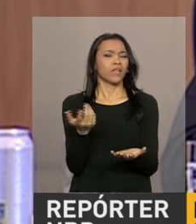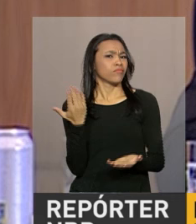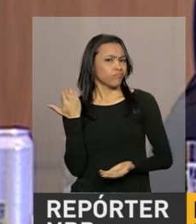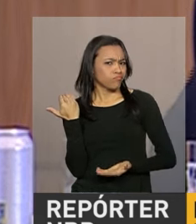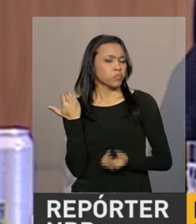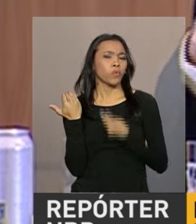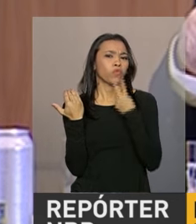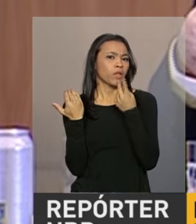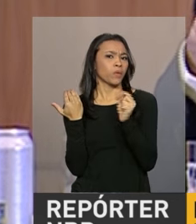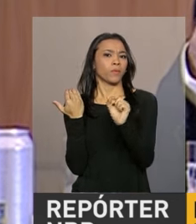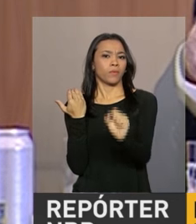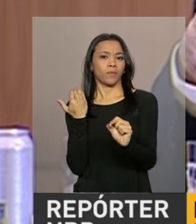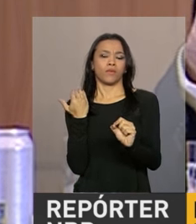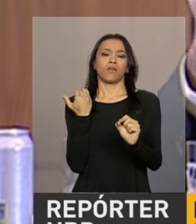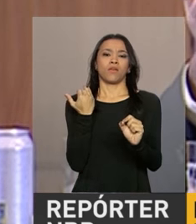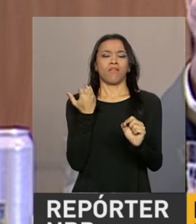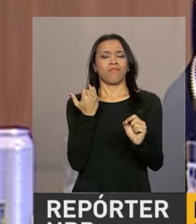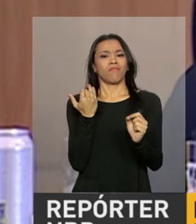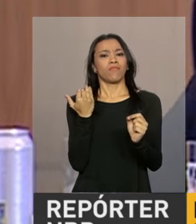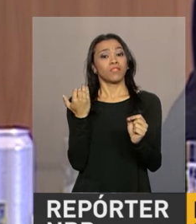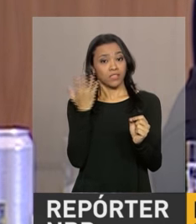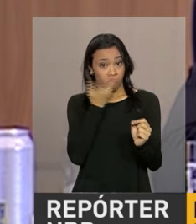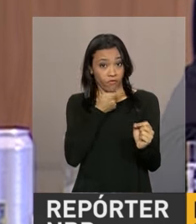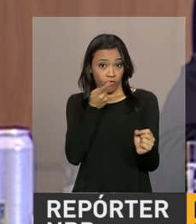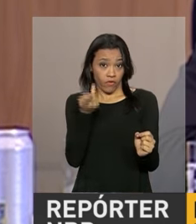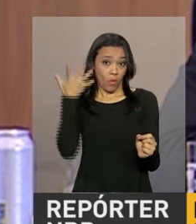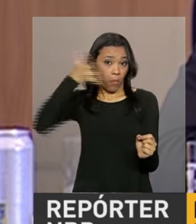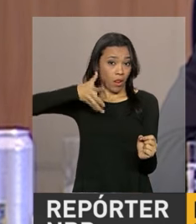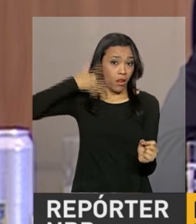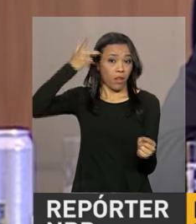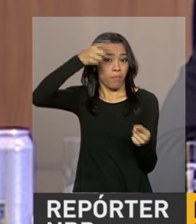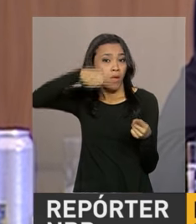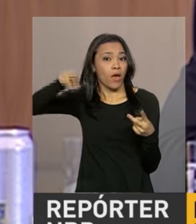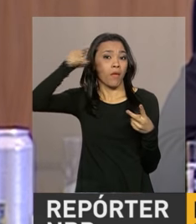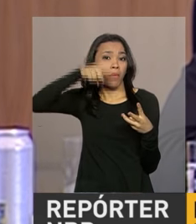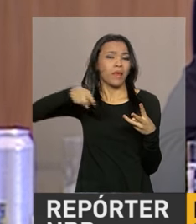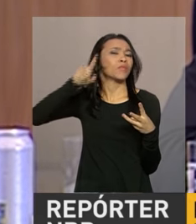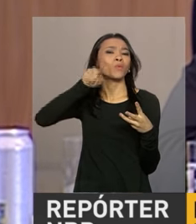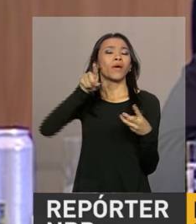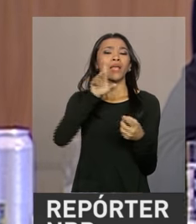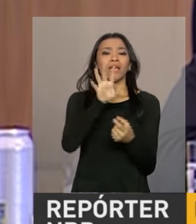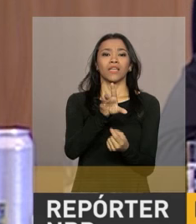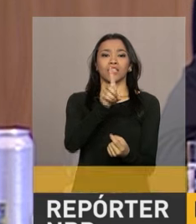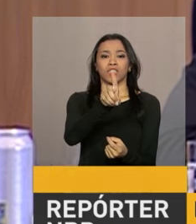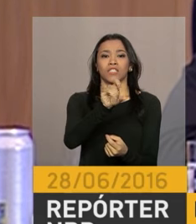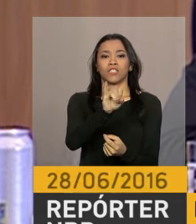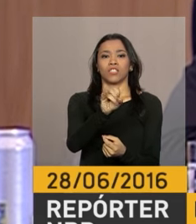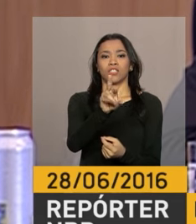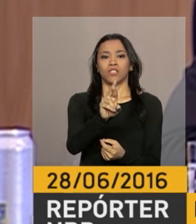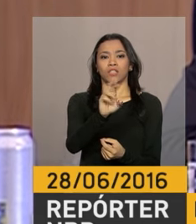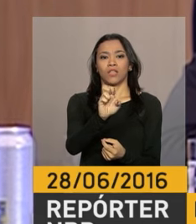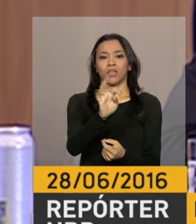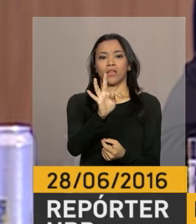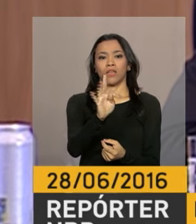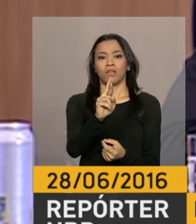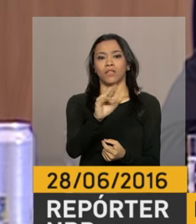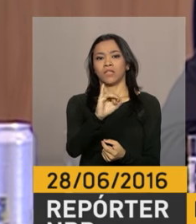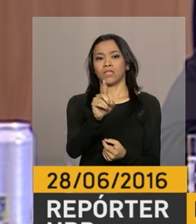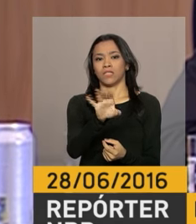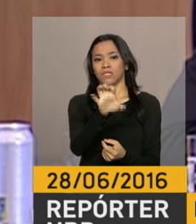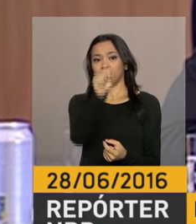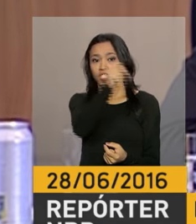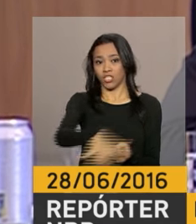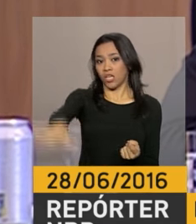um discurso onde se colocou vários princípios. Não eram diretrizes gerais, nem detalhamento. Então,